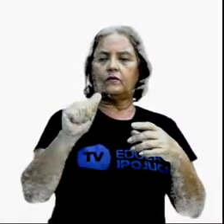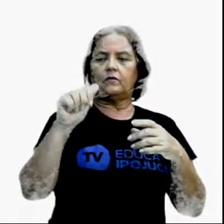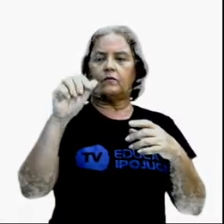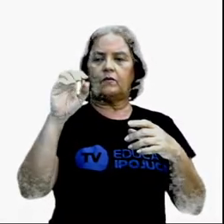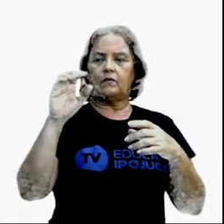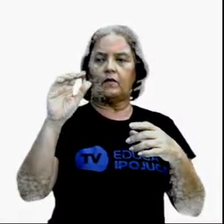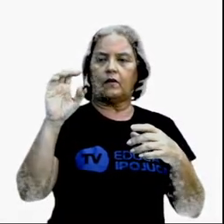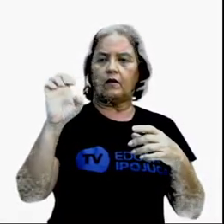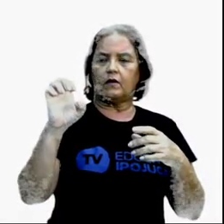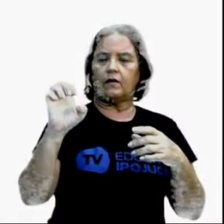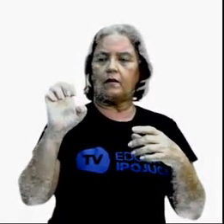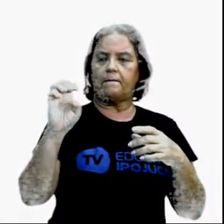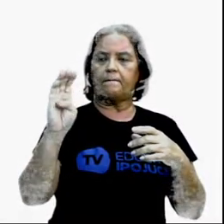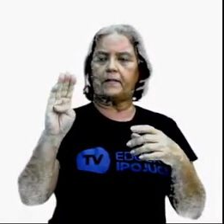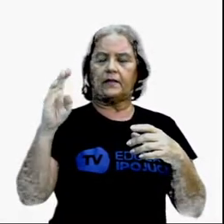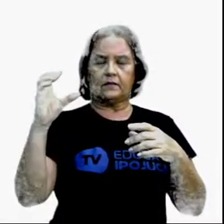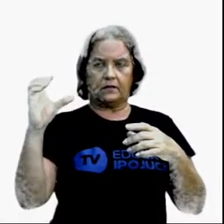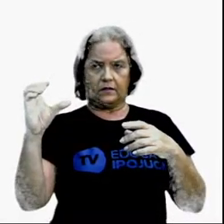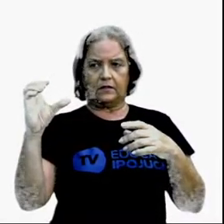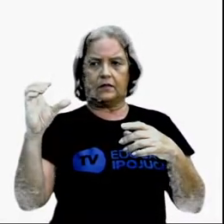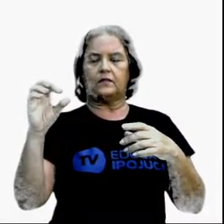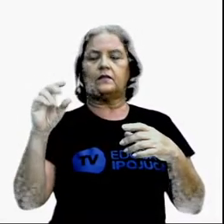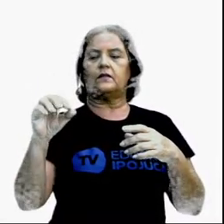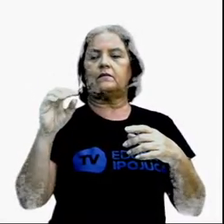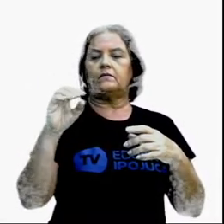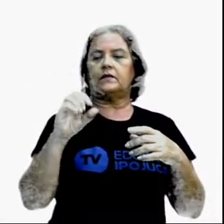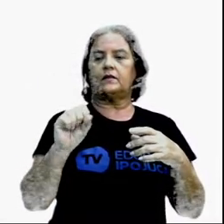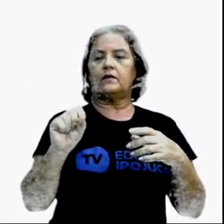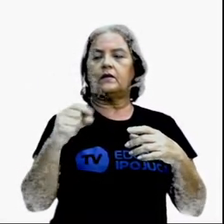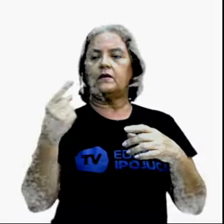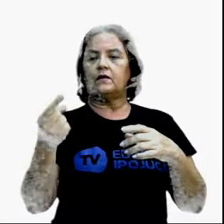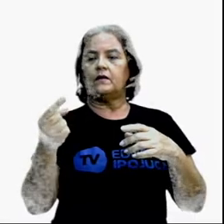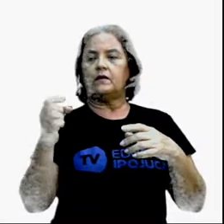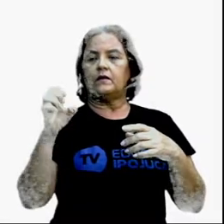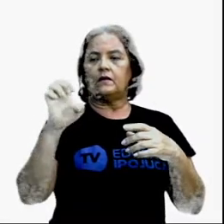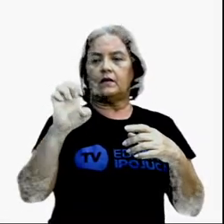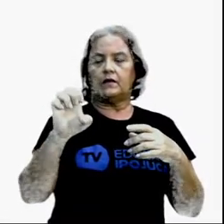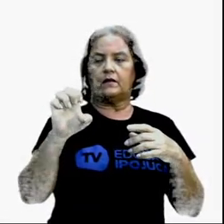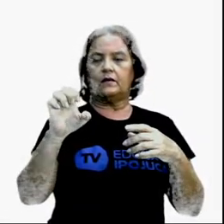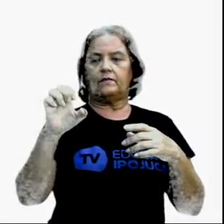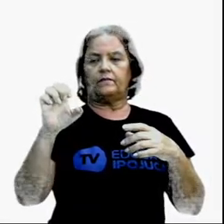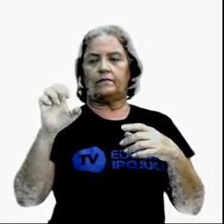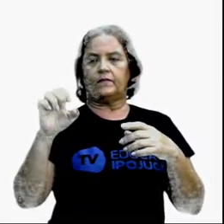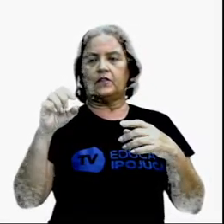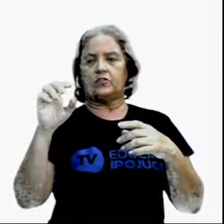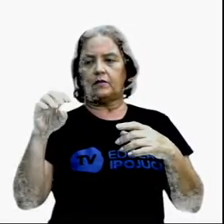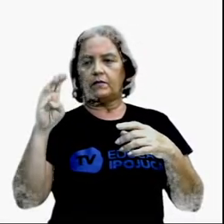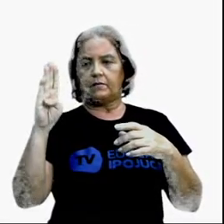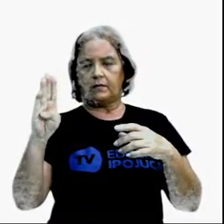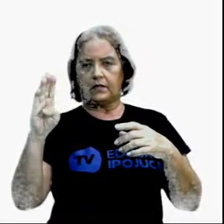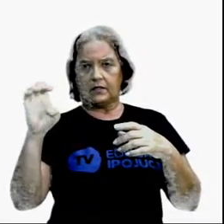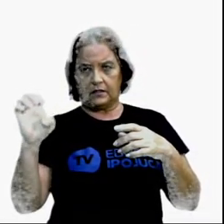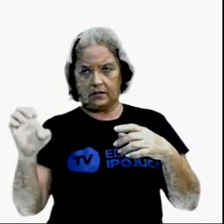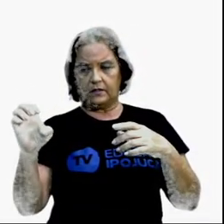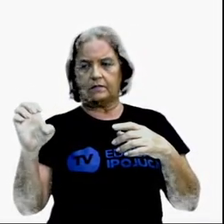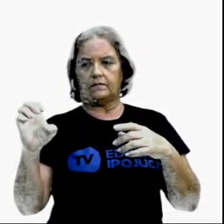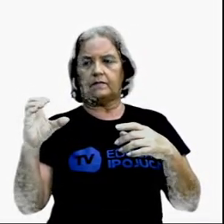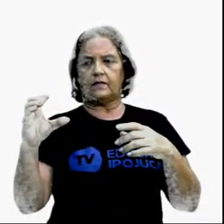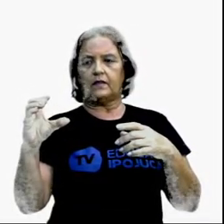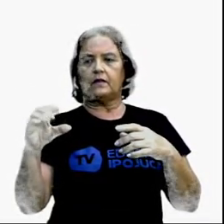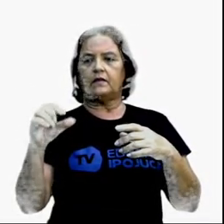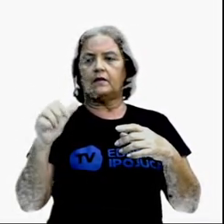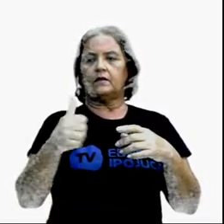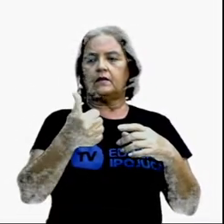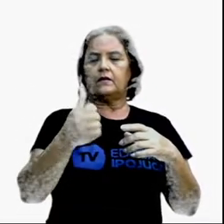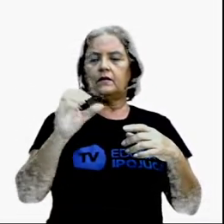é 8 para 4, também é 2. E o lado EF está para BC, que é 10